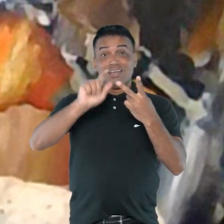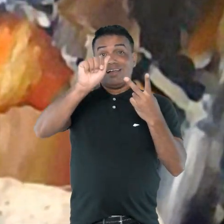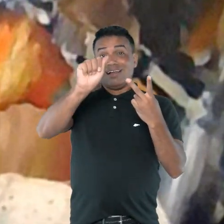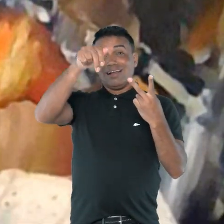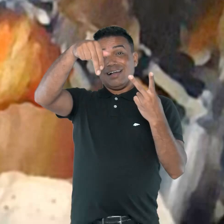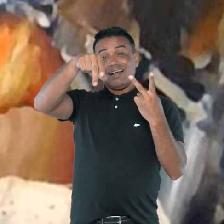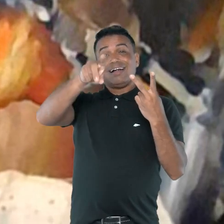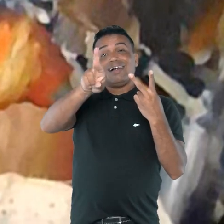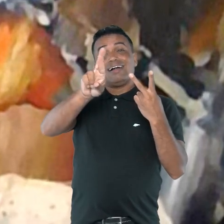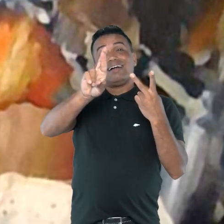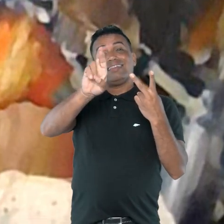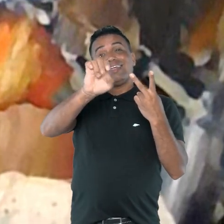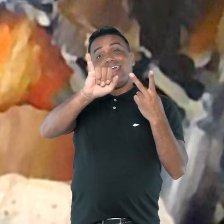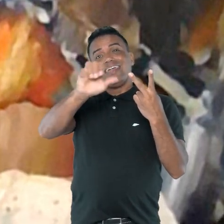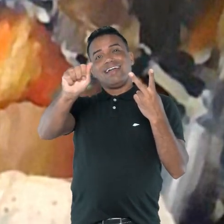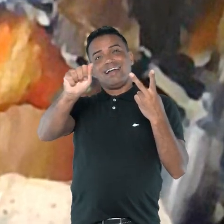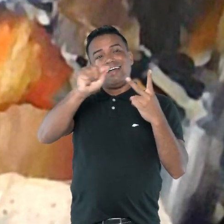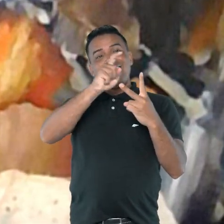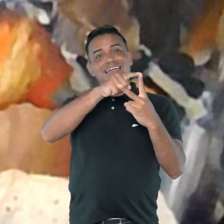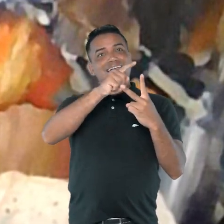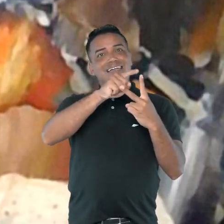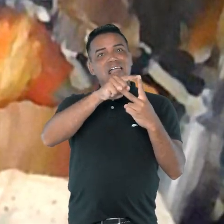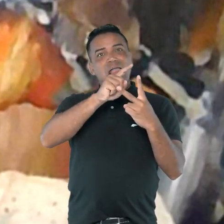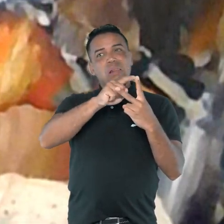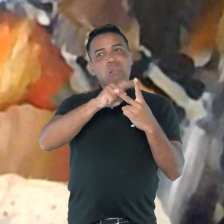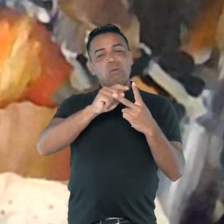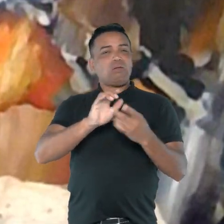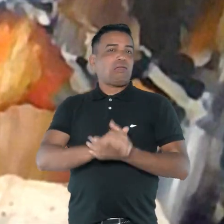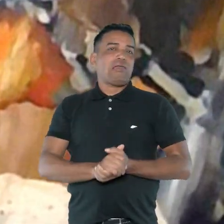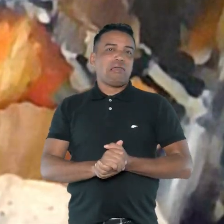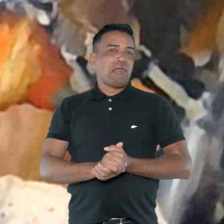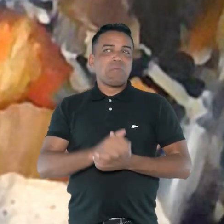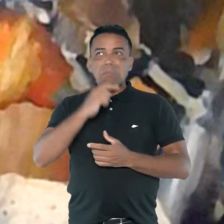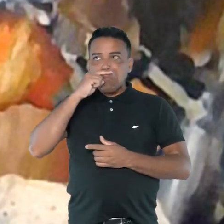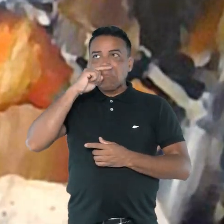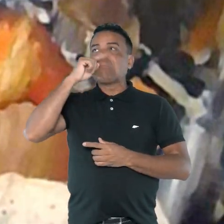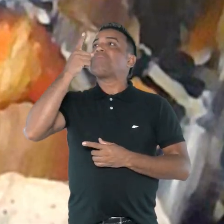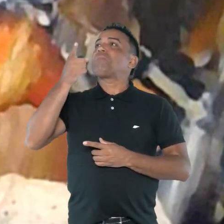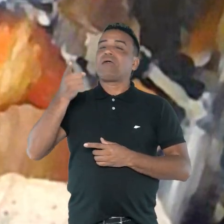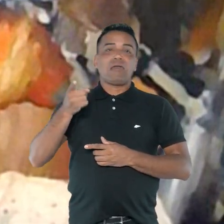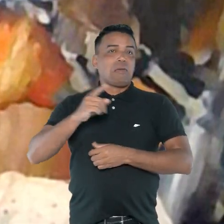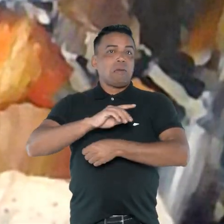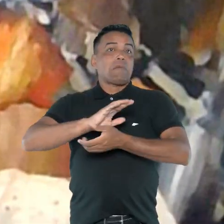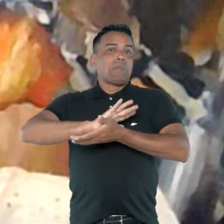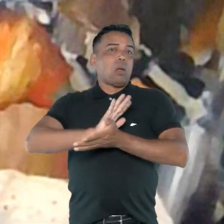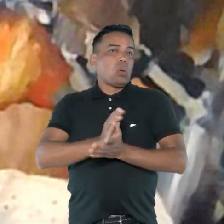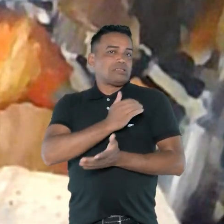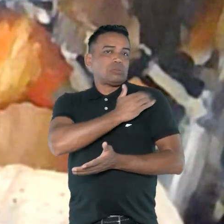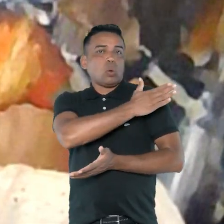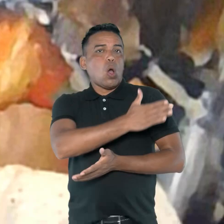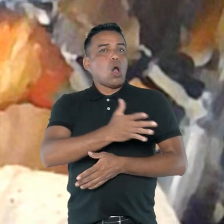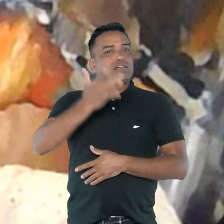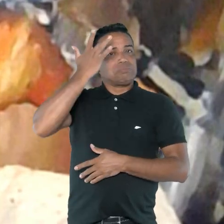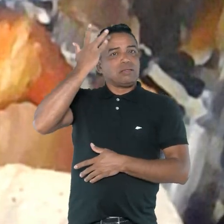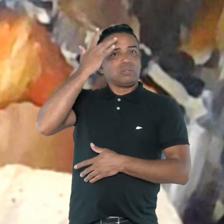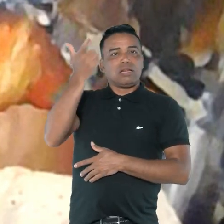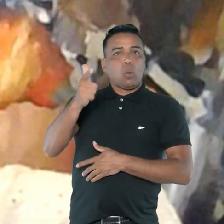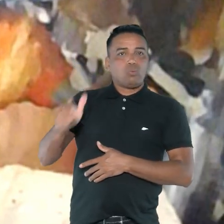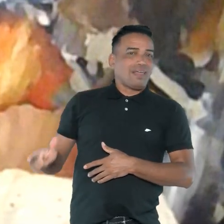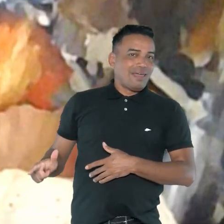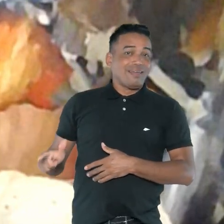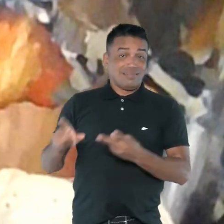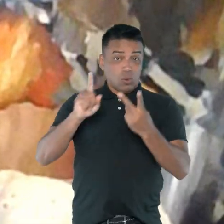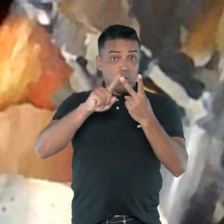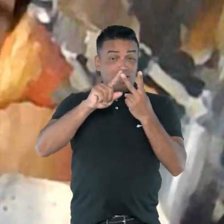Andréia expõe essa imaturidade, o quanto ela era mimada e preconceituosa e imatura, porque a Andréia estava